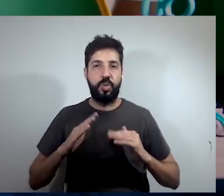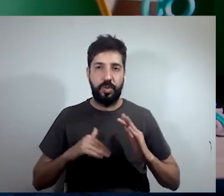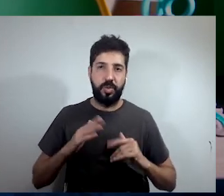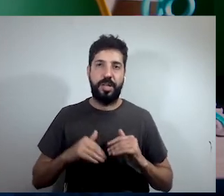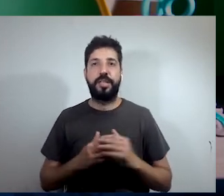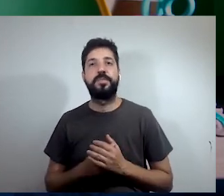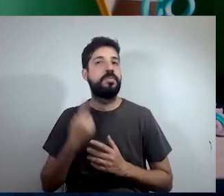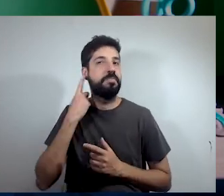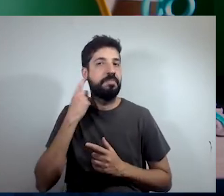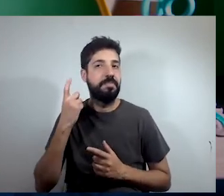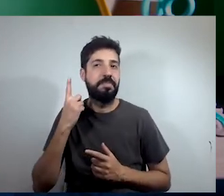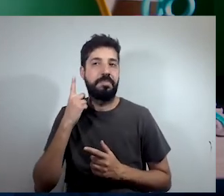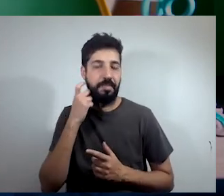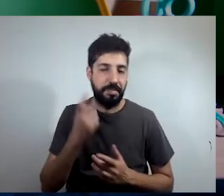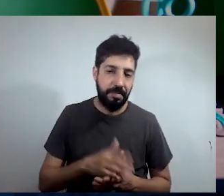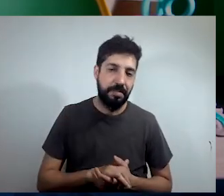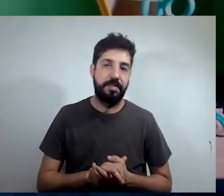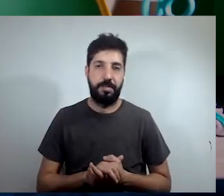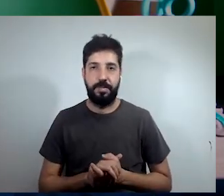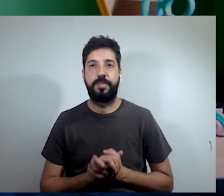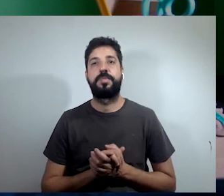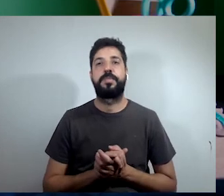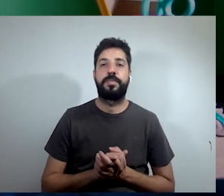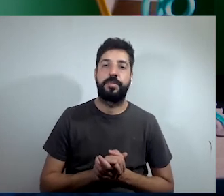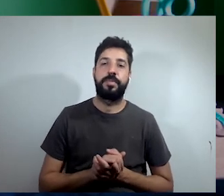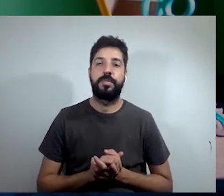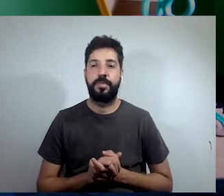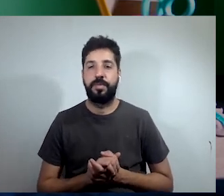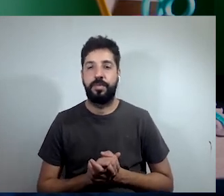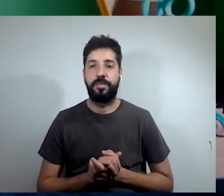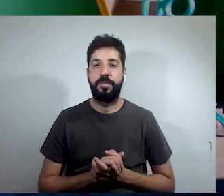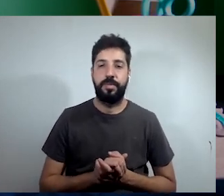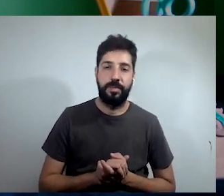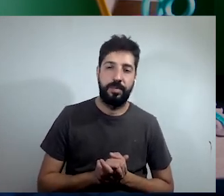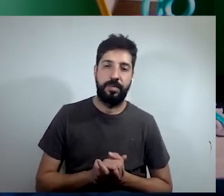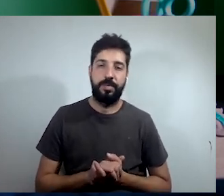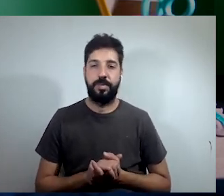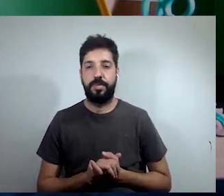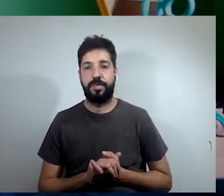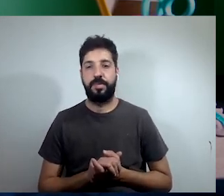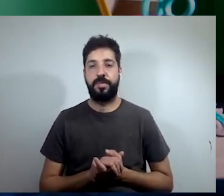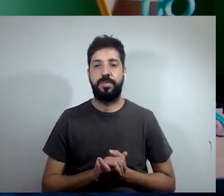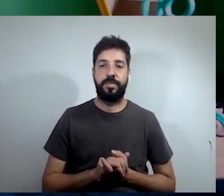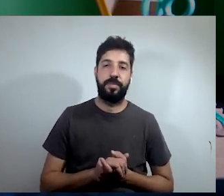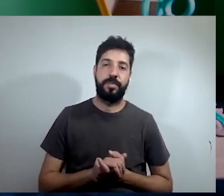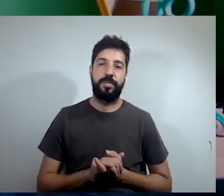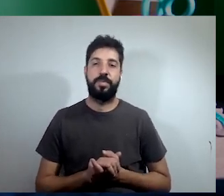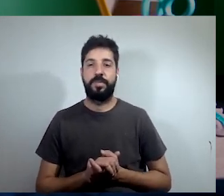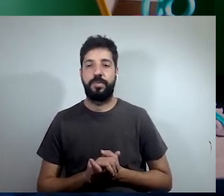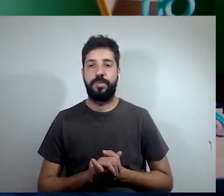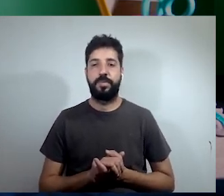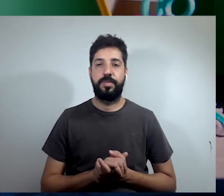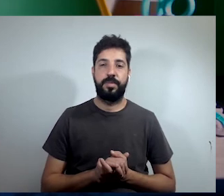tucu tucu tac, ticu tucu tucu tac, ticu tucu tucu tac, ticu tucu tac, ticu tucu tac, ticu tucu